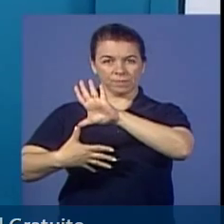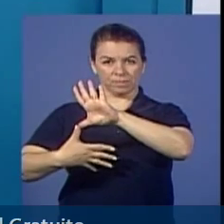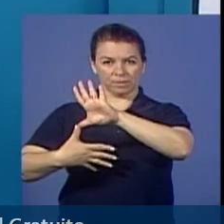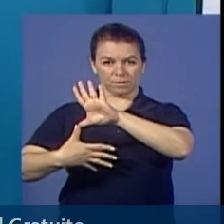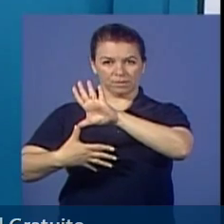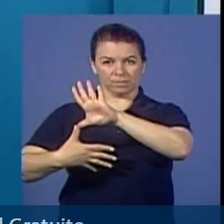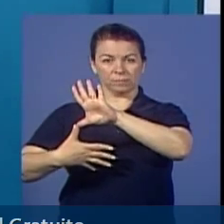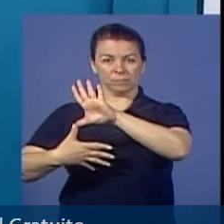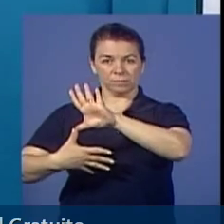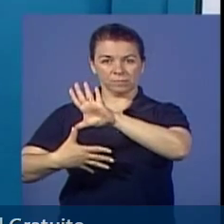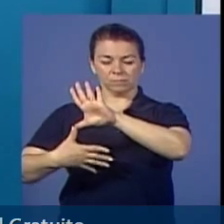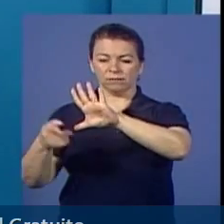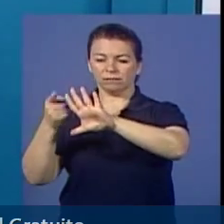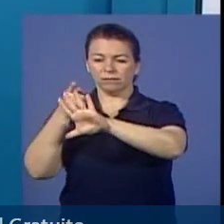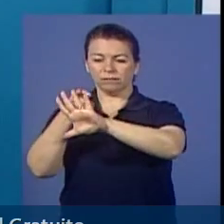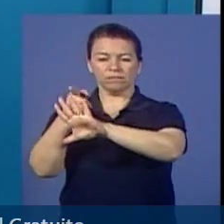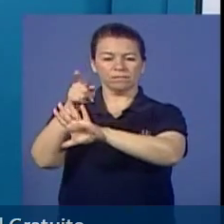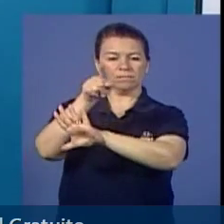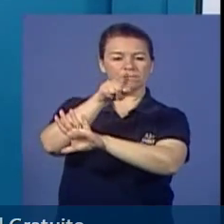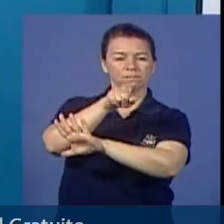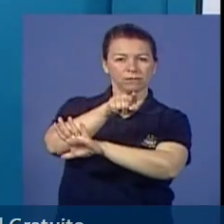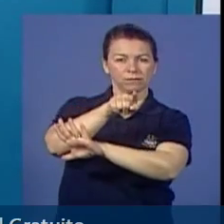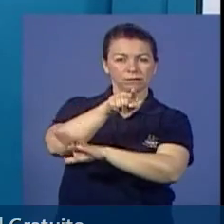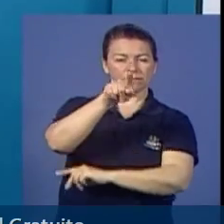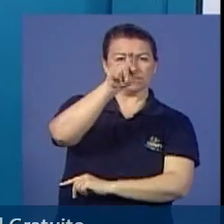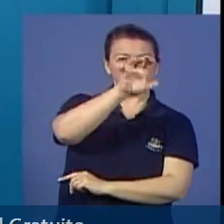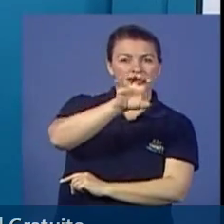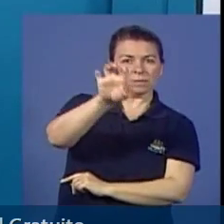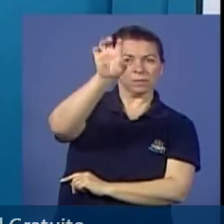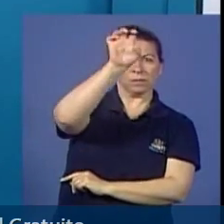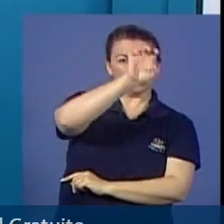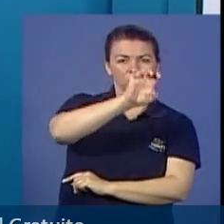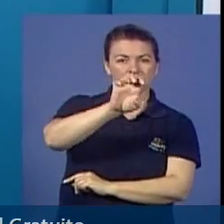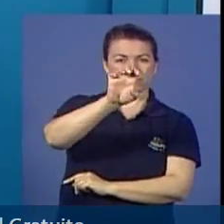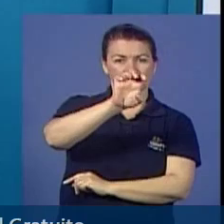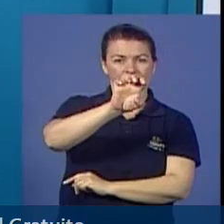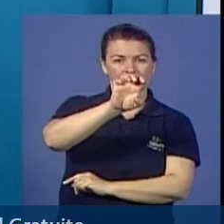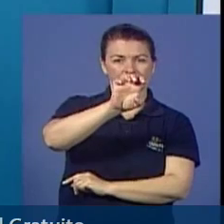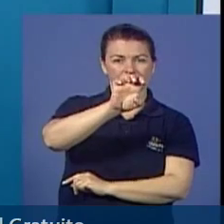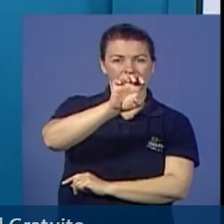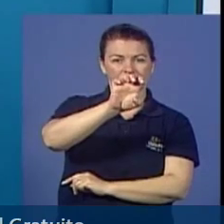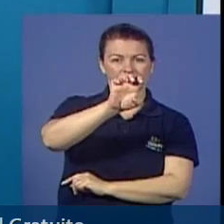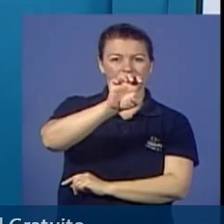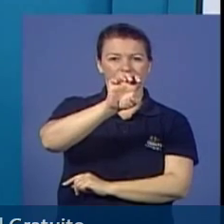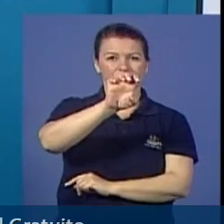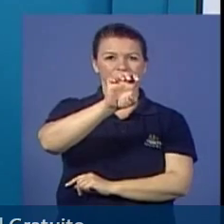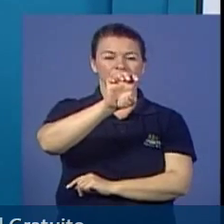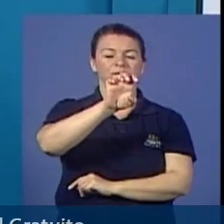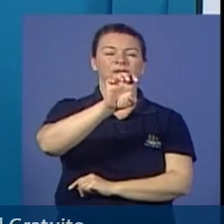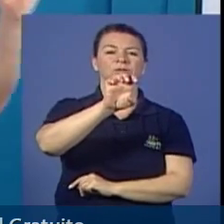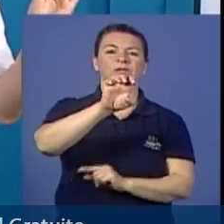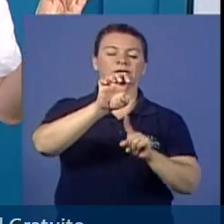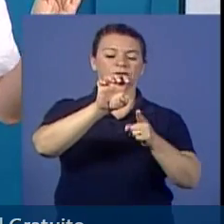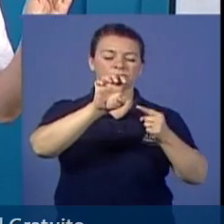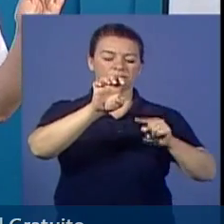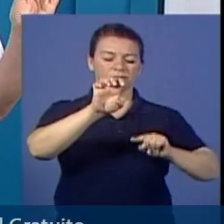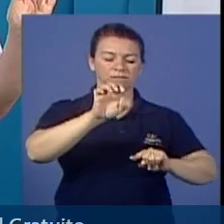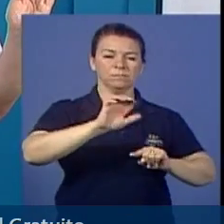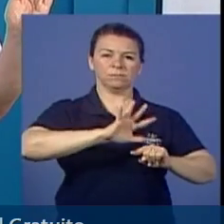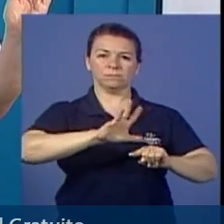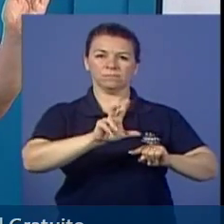Você tem, no centro do mapa, a Europa. Embaixo da Europa, você tem a África. E, para o